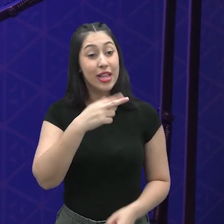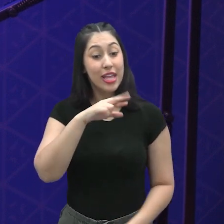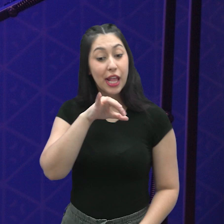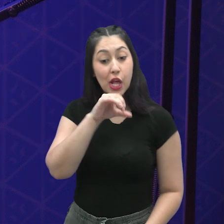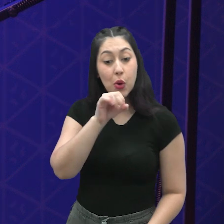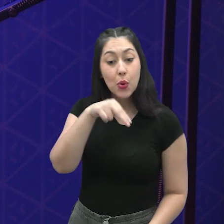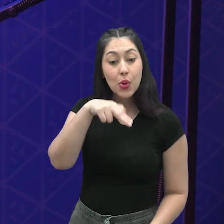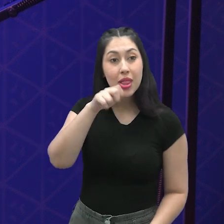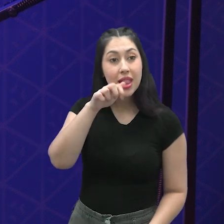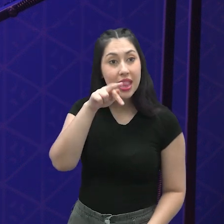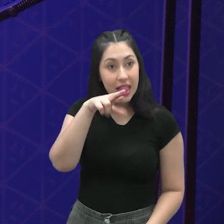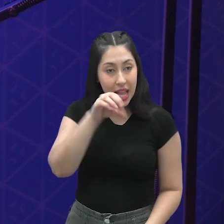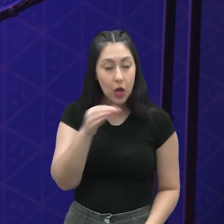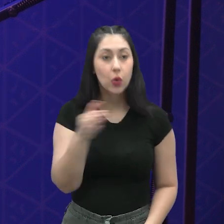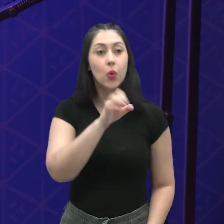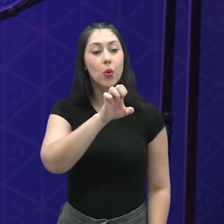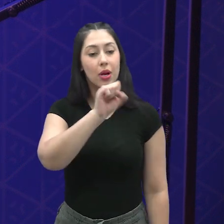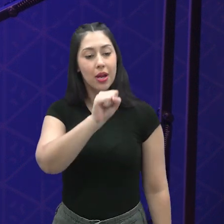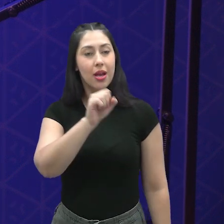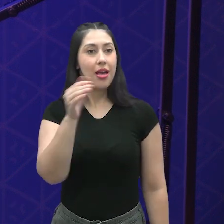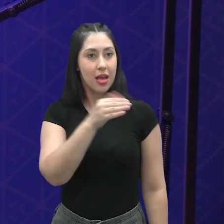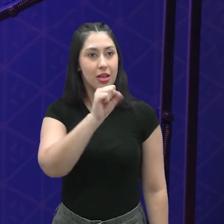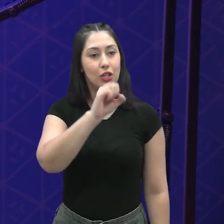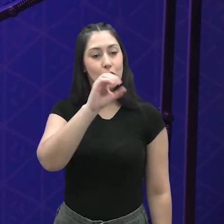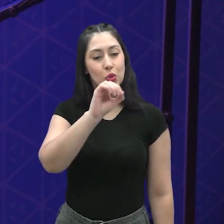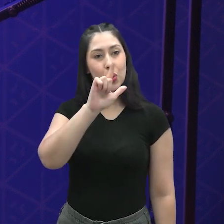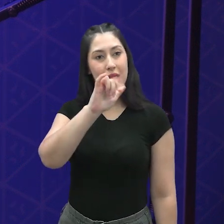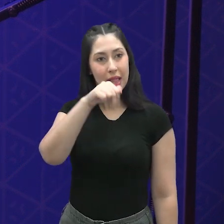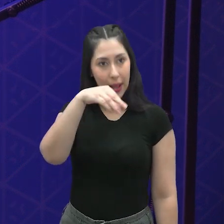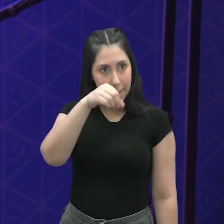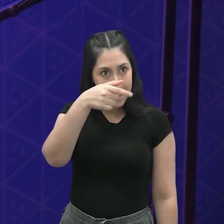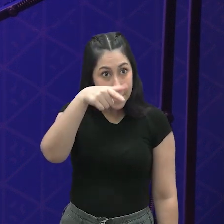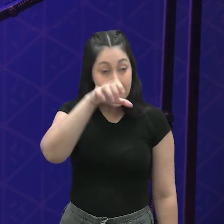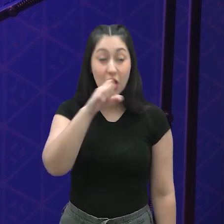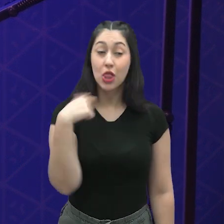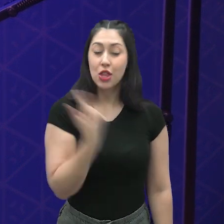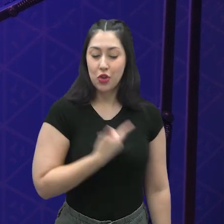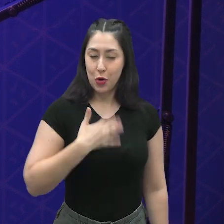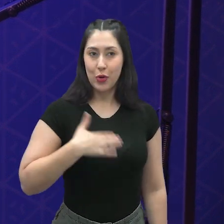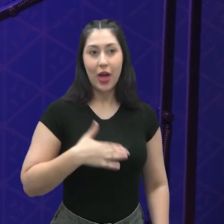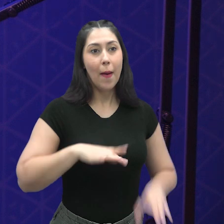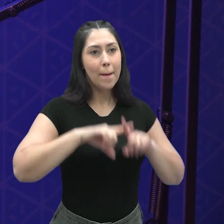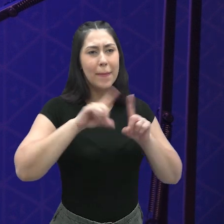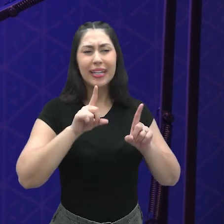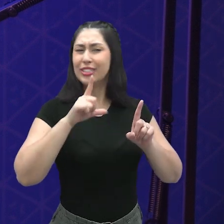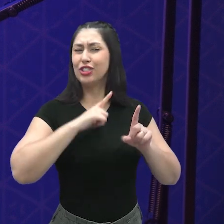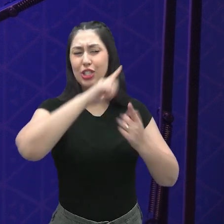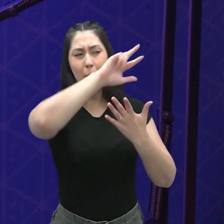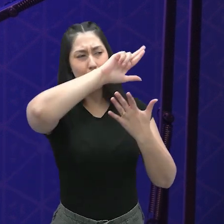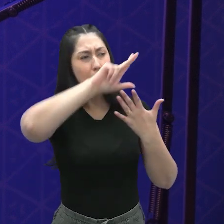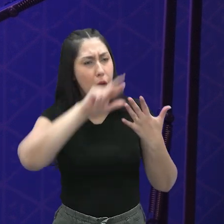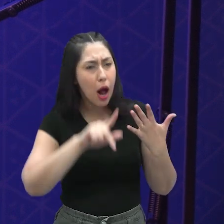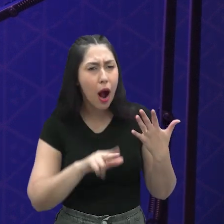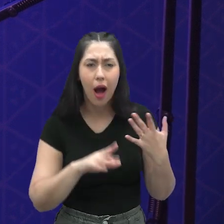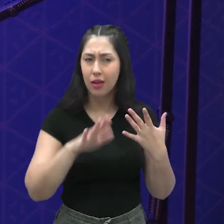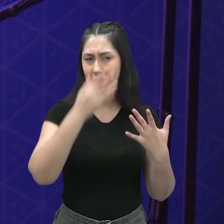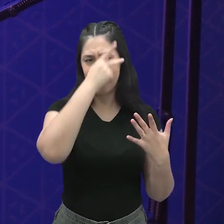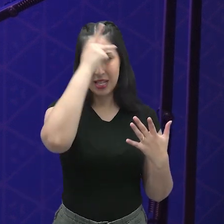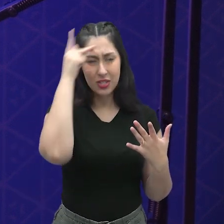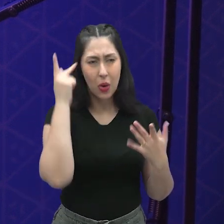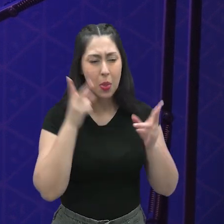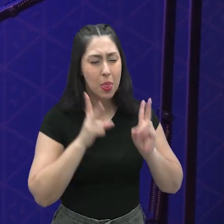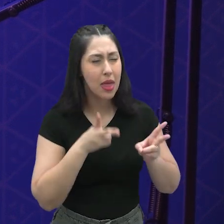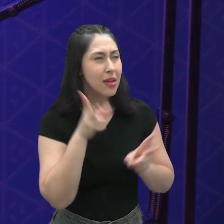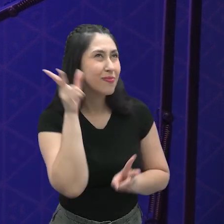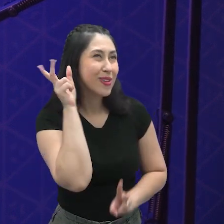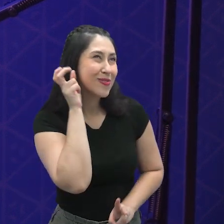Solimões porque era o que a gente mais gostava, né? E a gente tinha vários álbuns de música sertaneja de vários artistas. E não